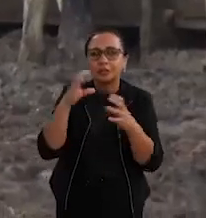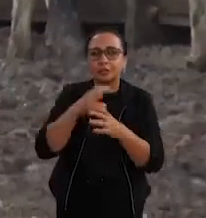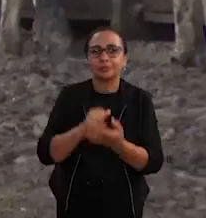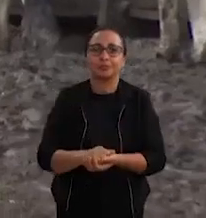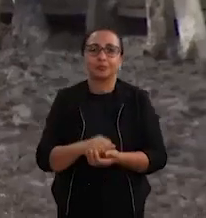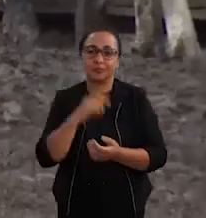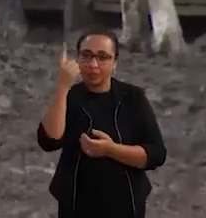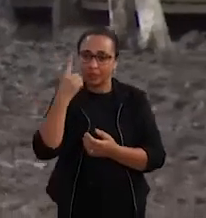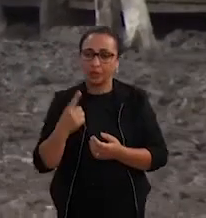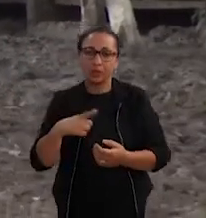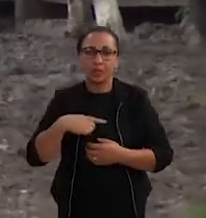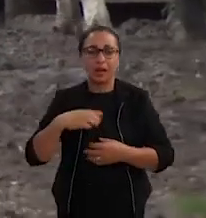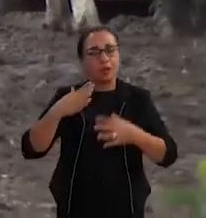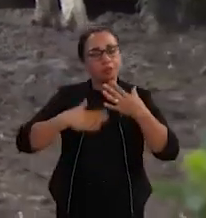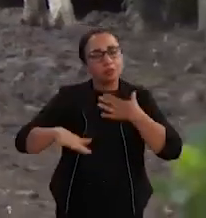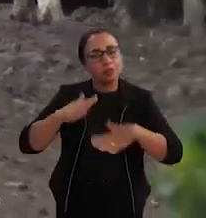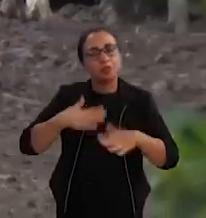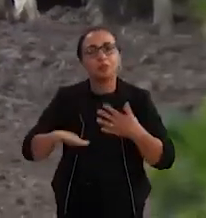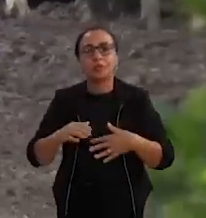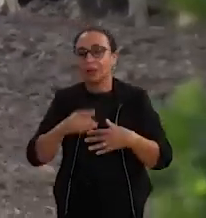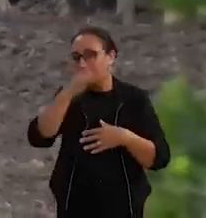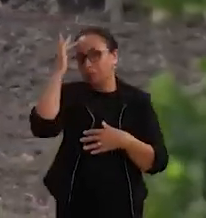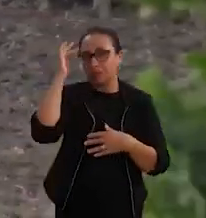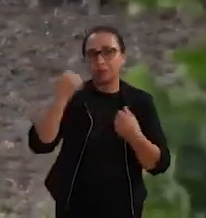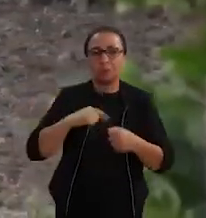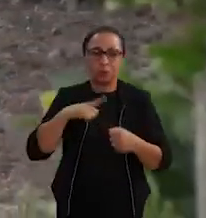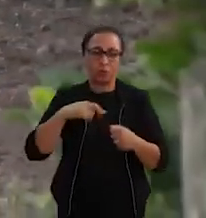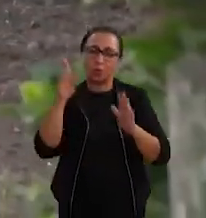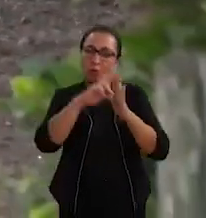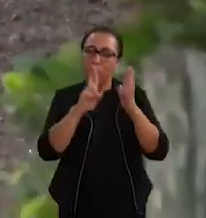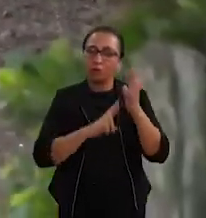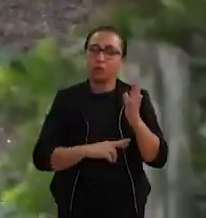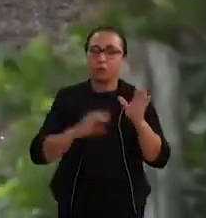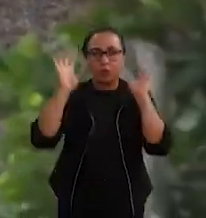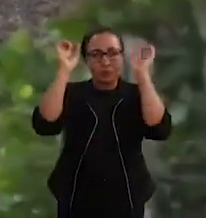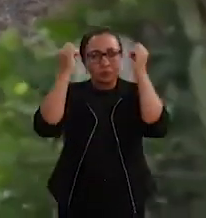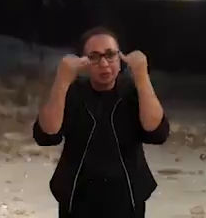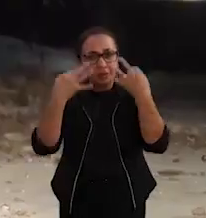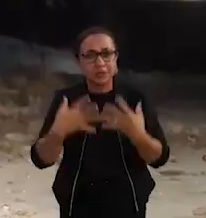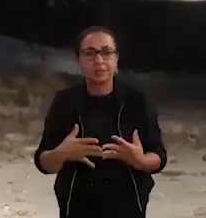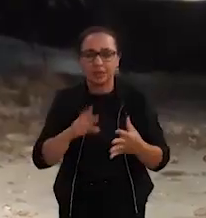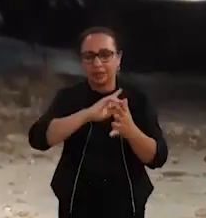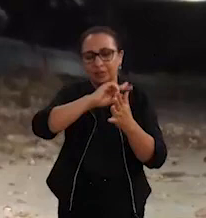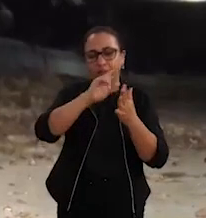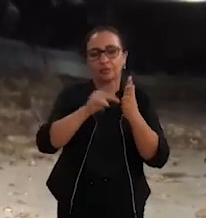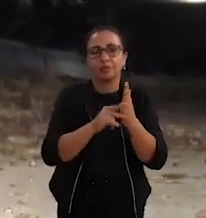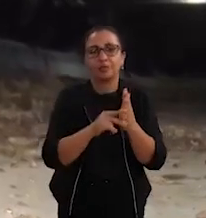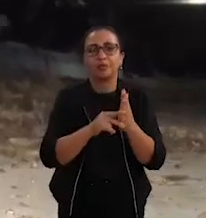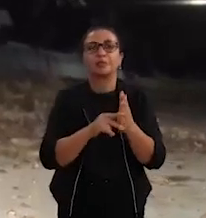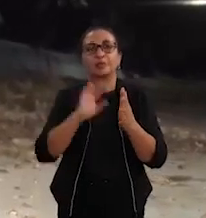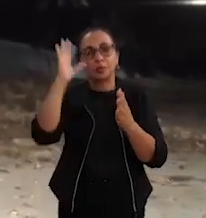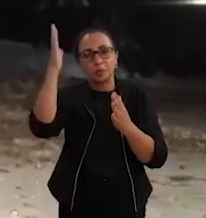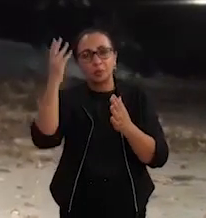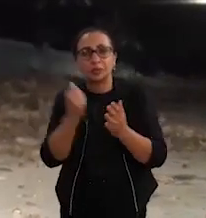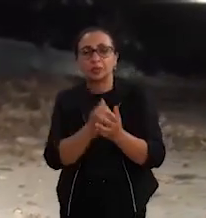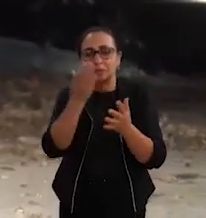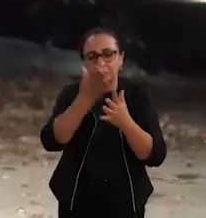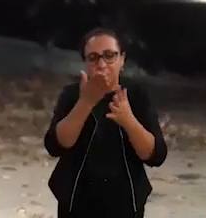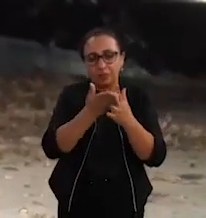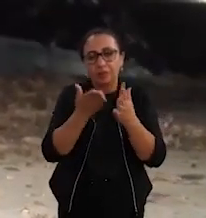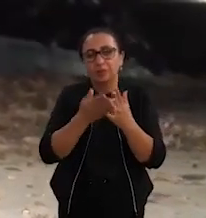Cada índice tem suas faixas de conforto e com isso o proprietário pode ter um relatório especificando as várias